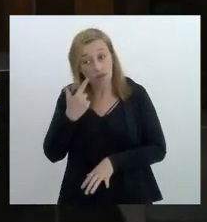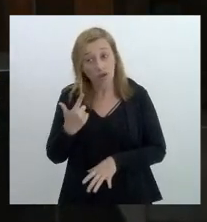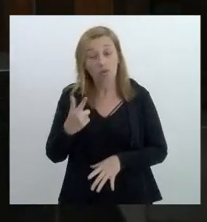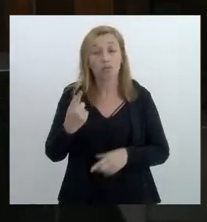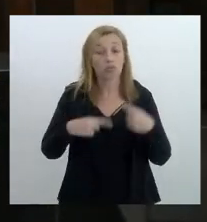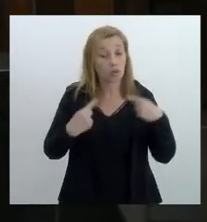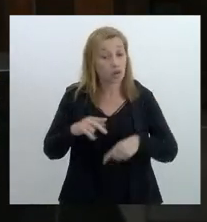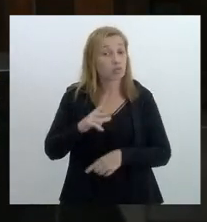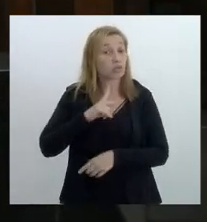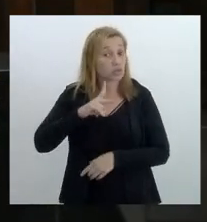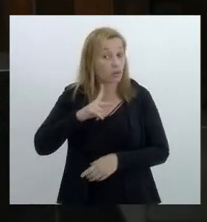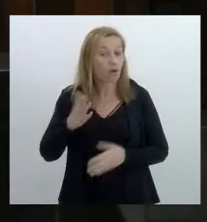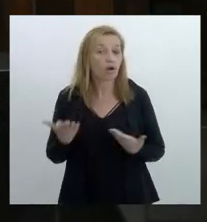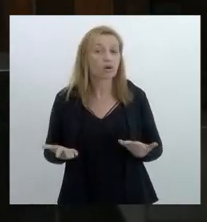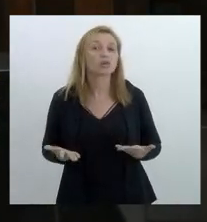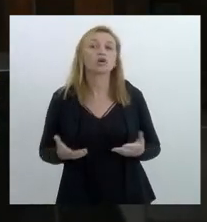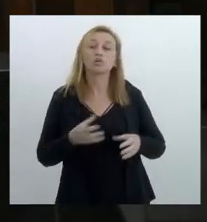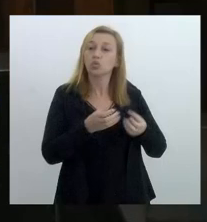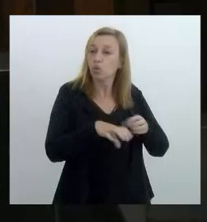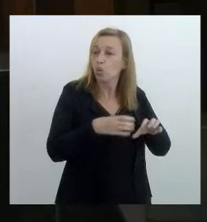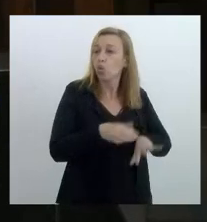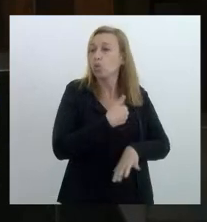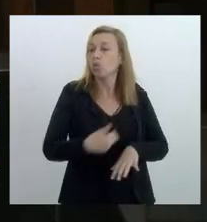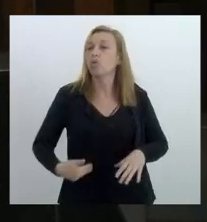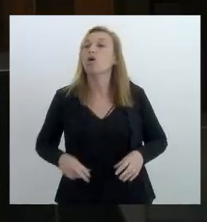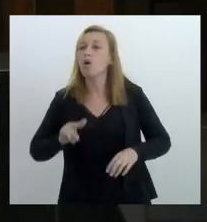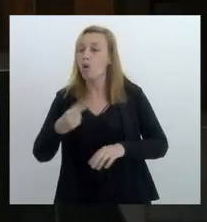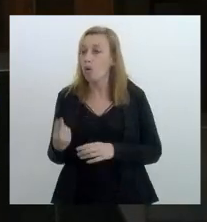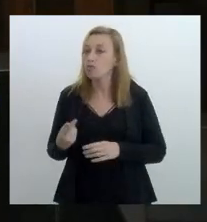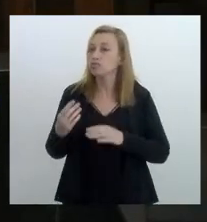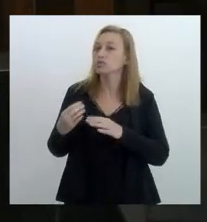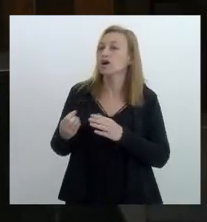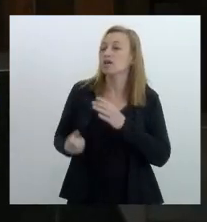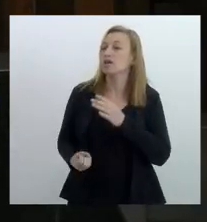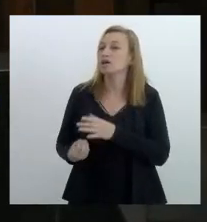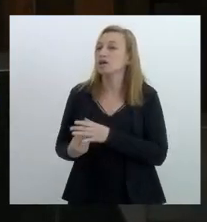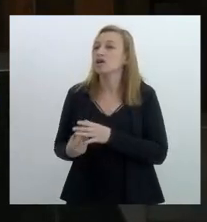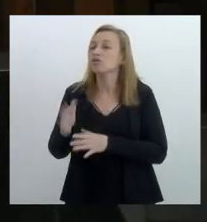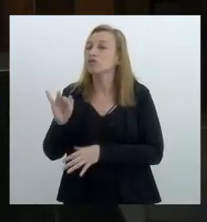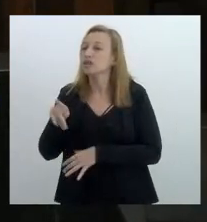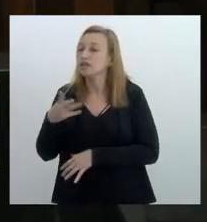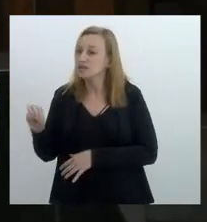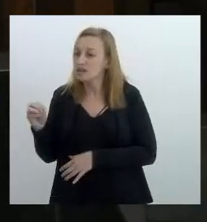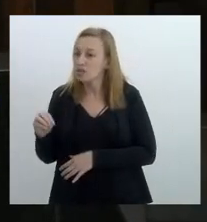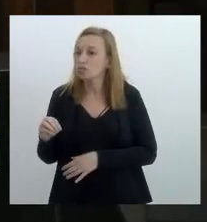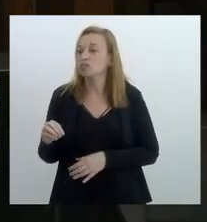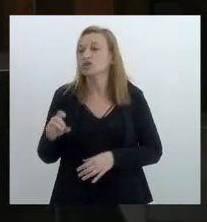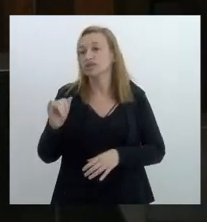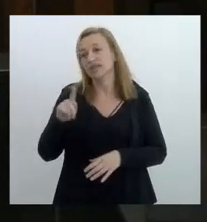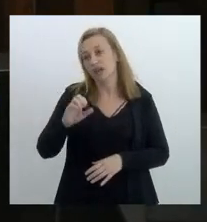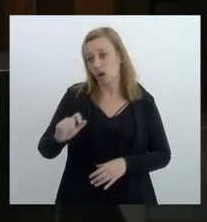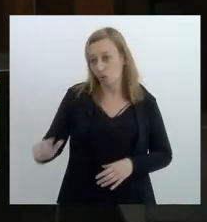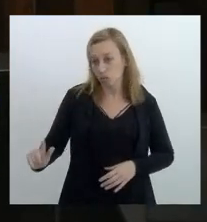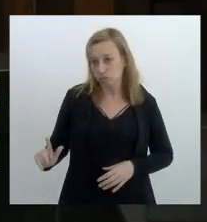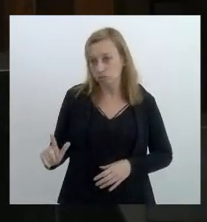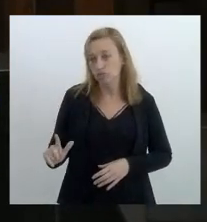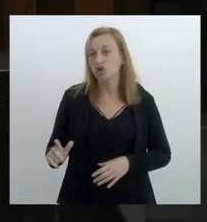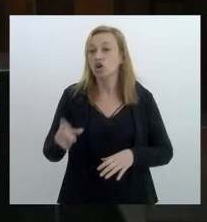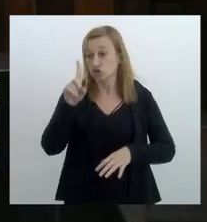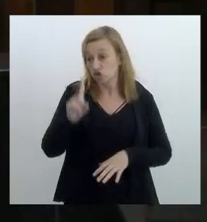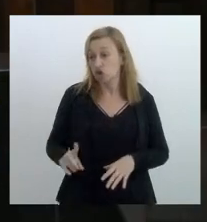pessoal, seja através de concurso público, seja através da Fundação Estatal de